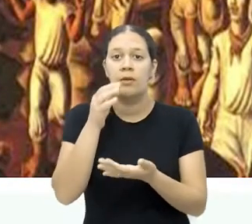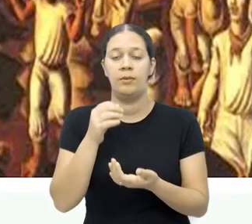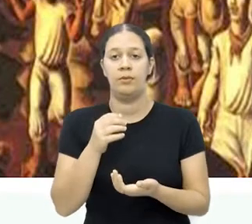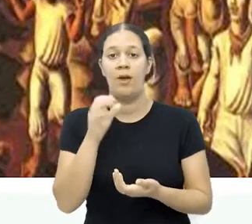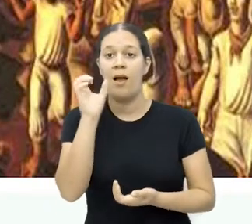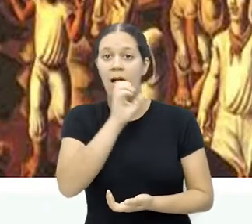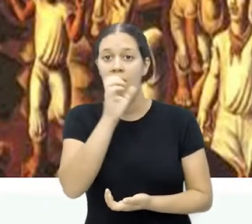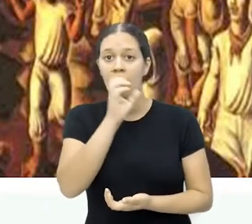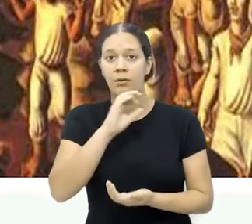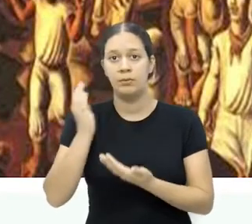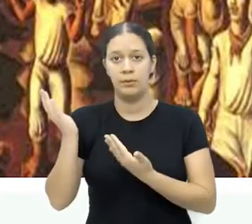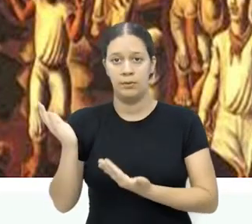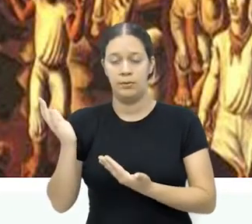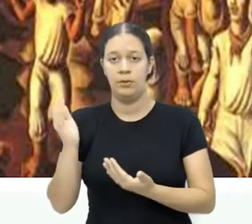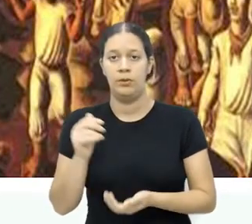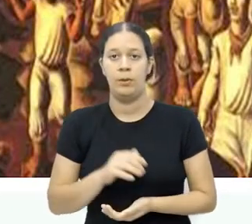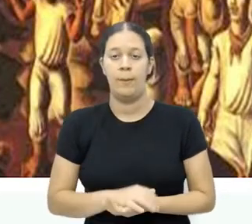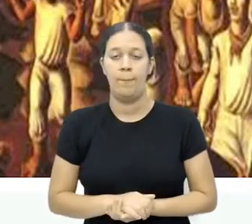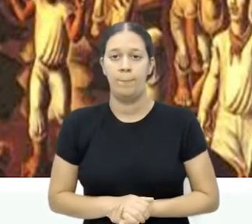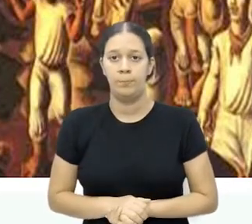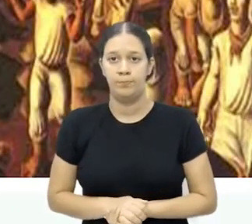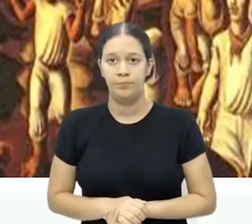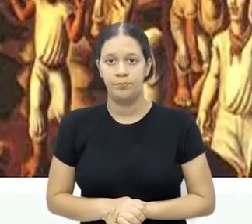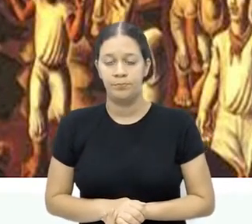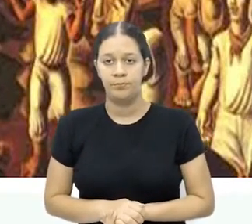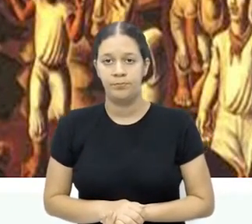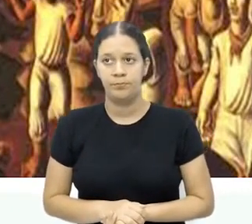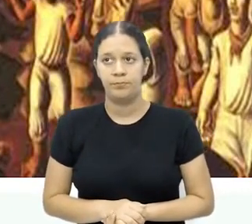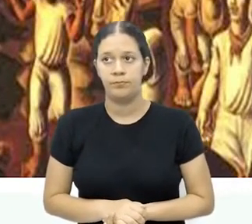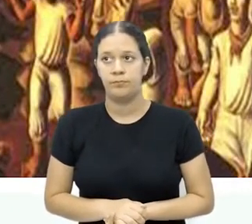imagens, rapidinho, uma revisão.